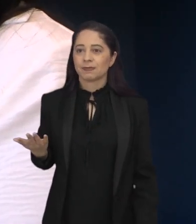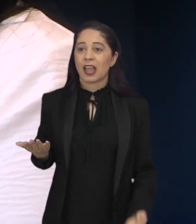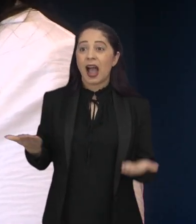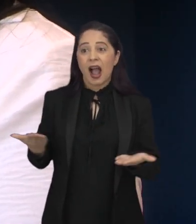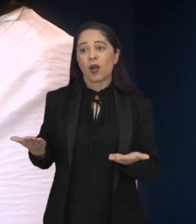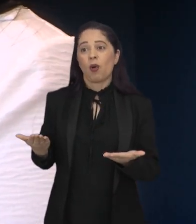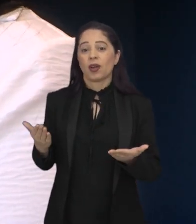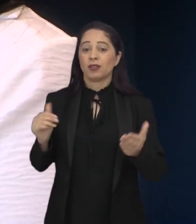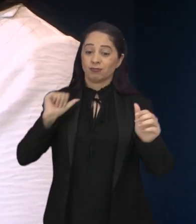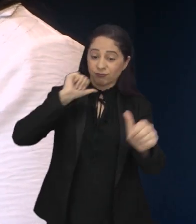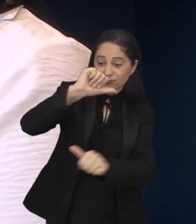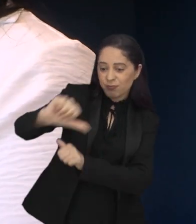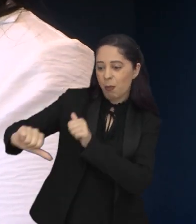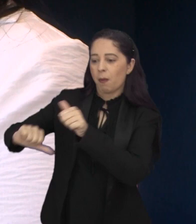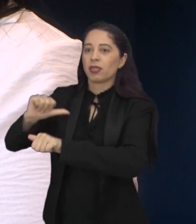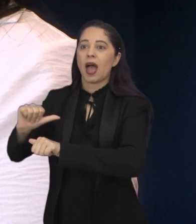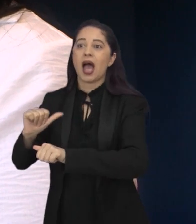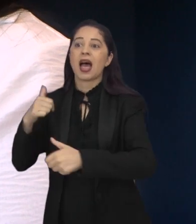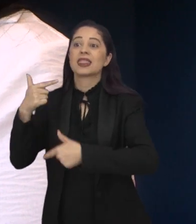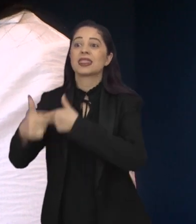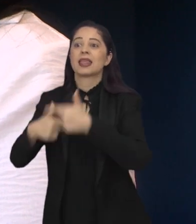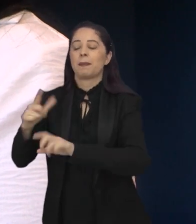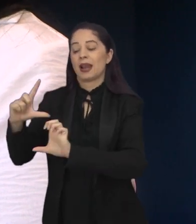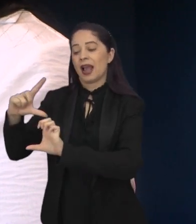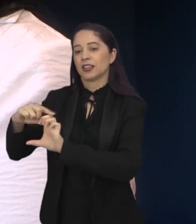vamos empreender, Desisti,